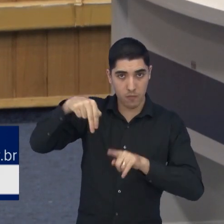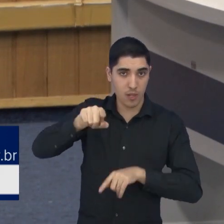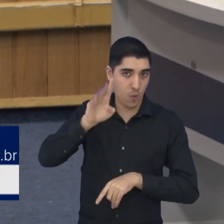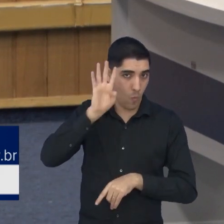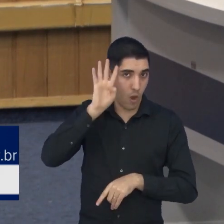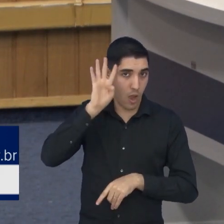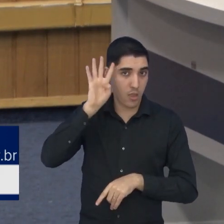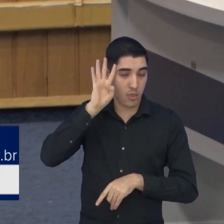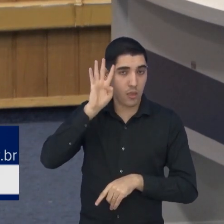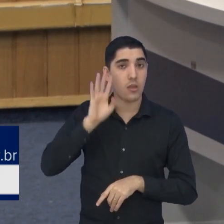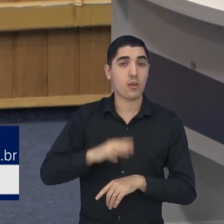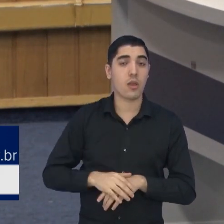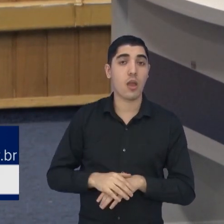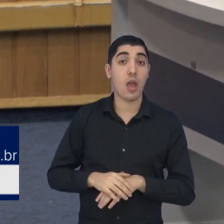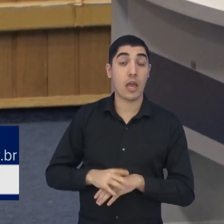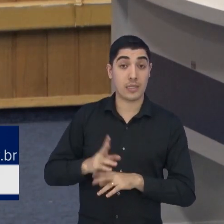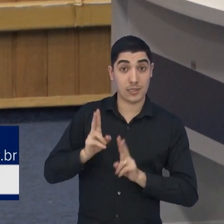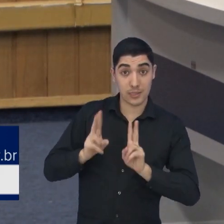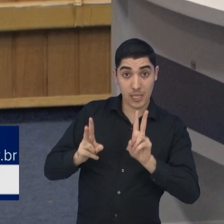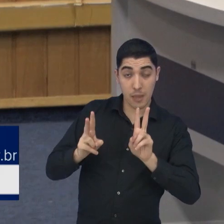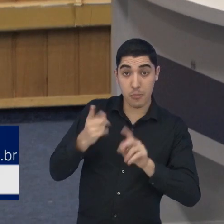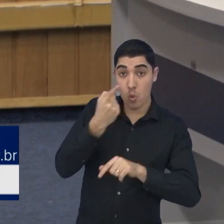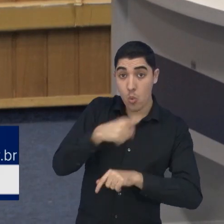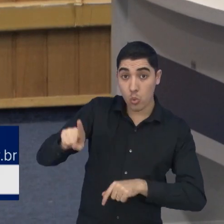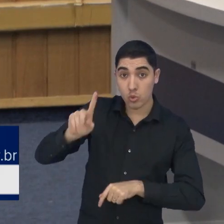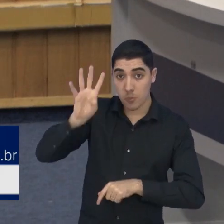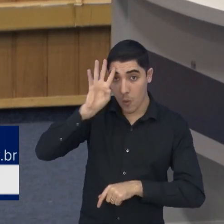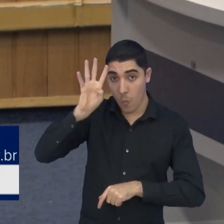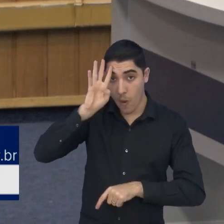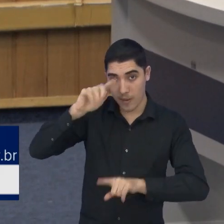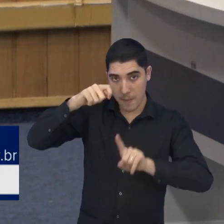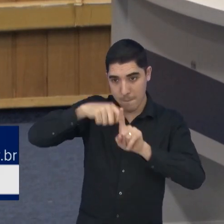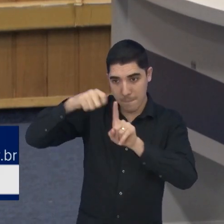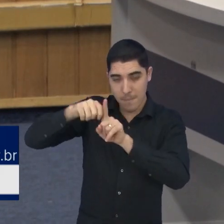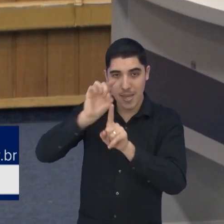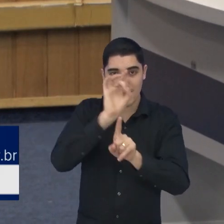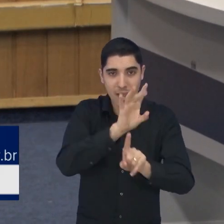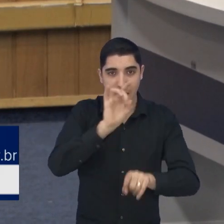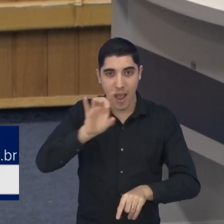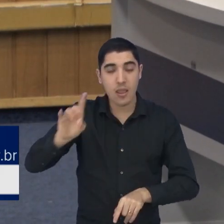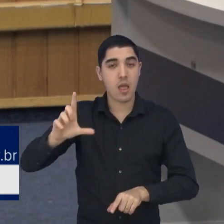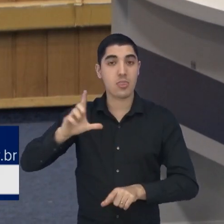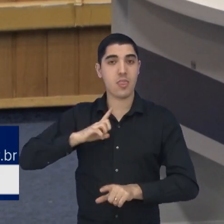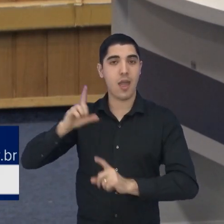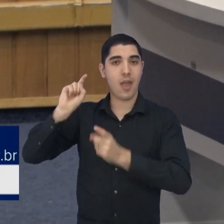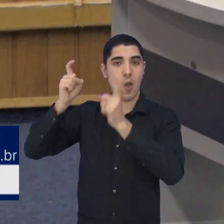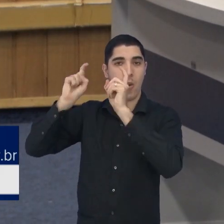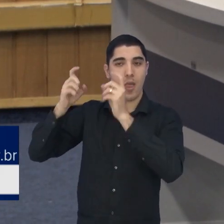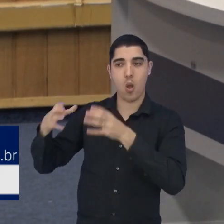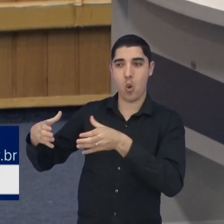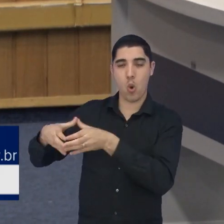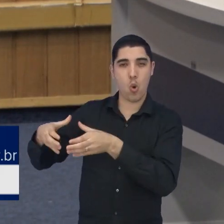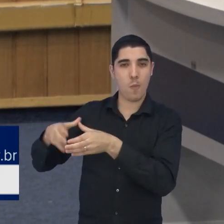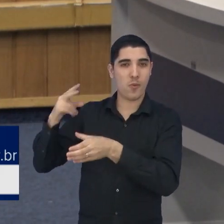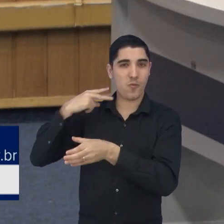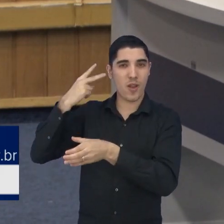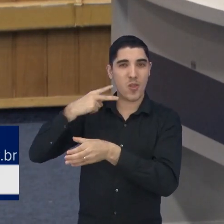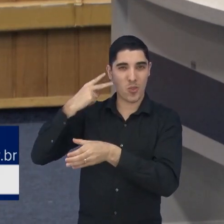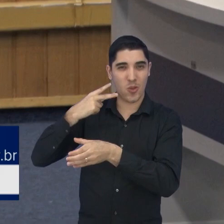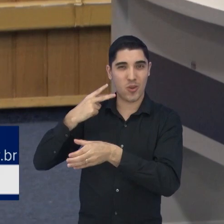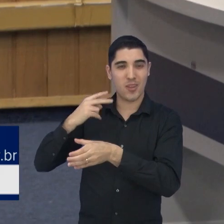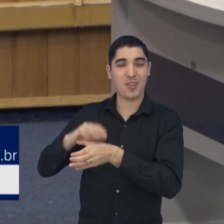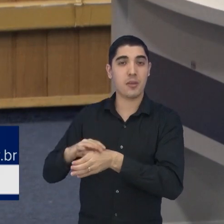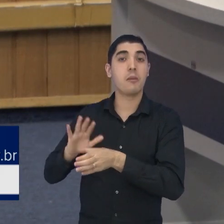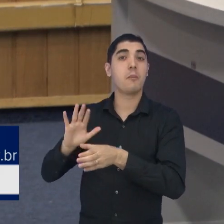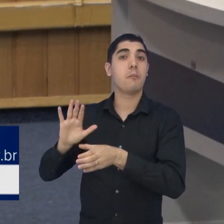quarta-feira, que toda última quarta-feira do mês, né, tem a reunião do conselho.